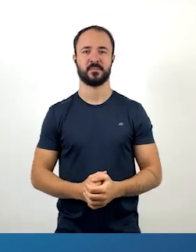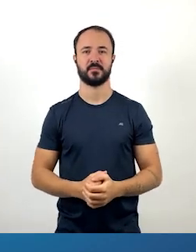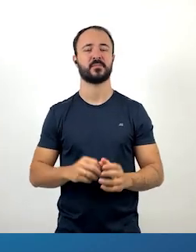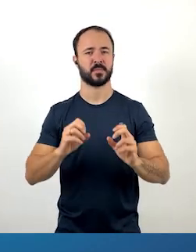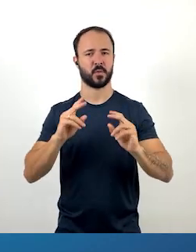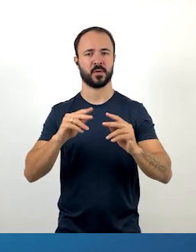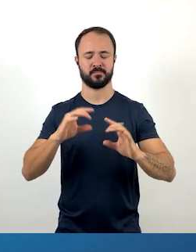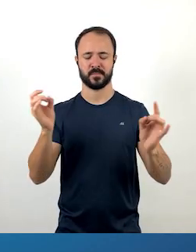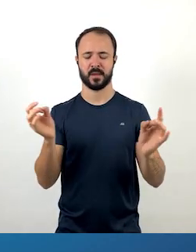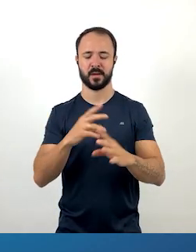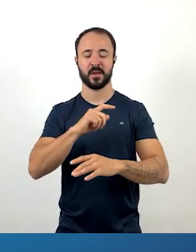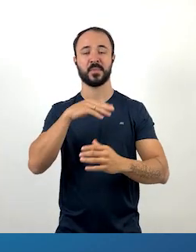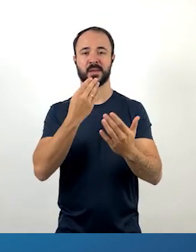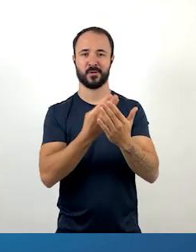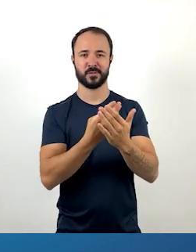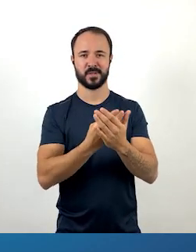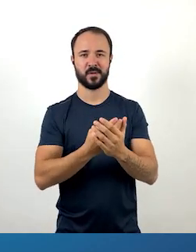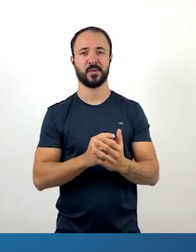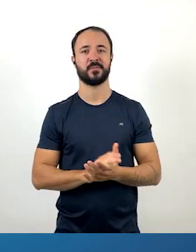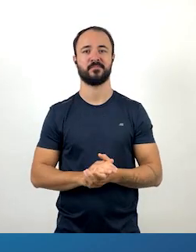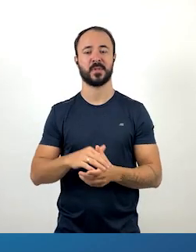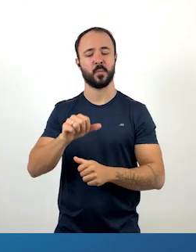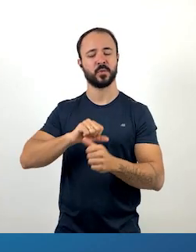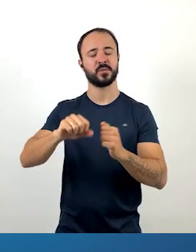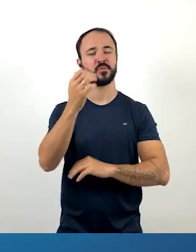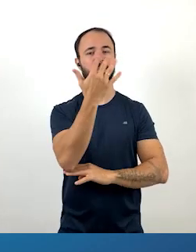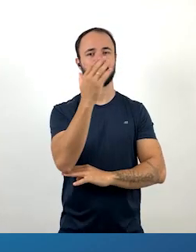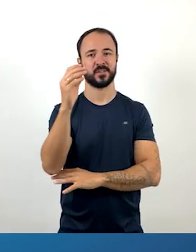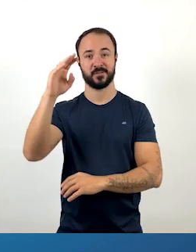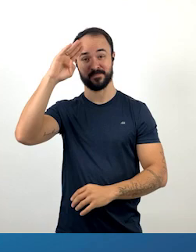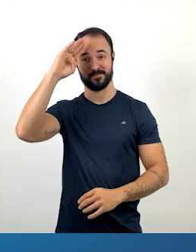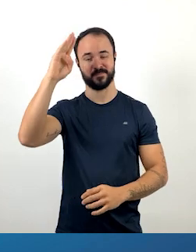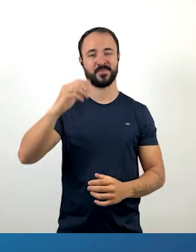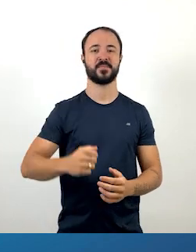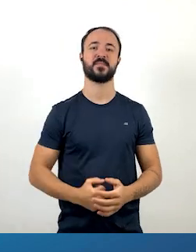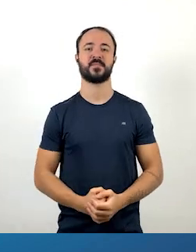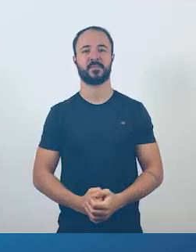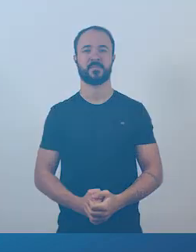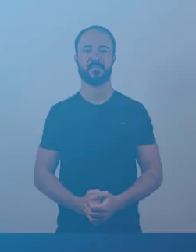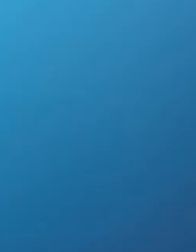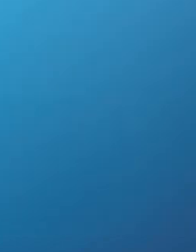Pessoal, eu fico por aqui. Essa foi a nossa aula sobre alterações ambientais. Até uma próxima!